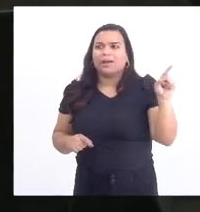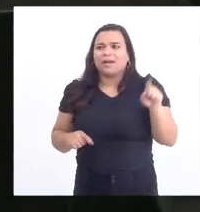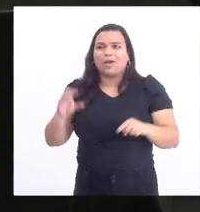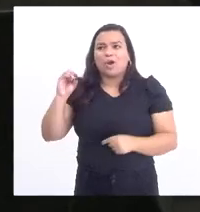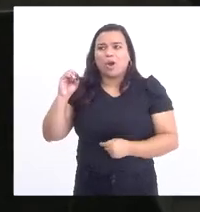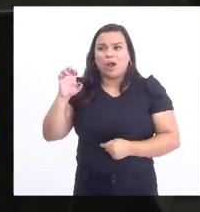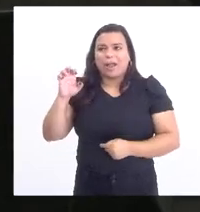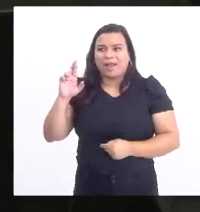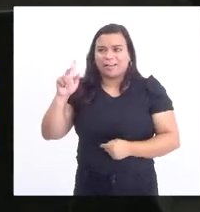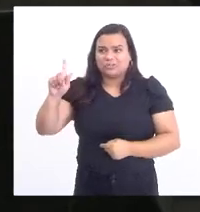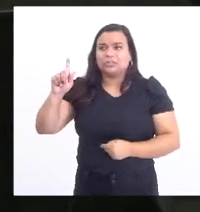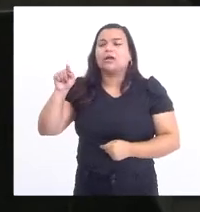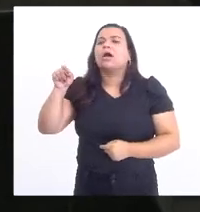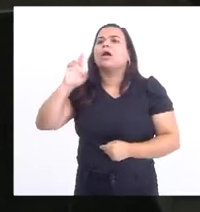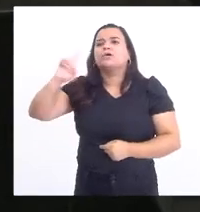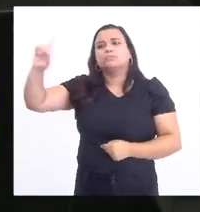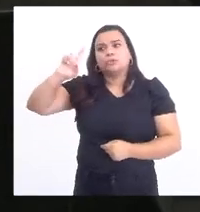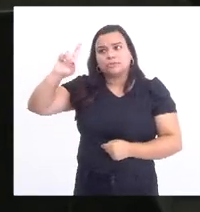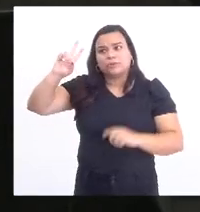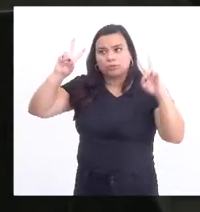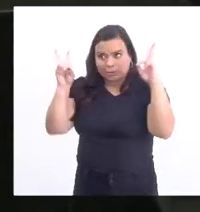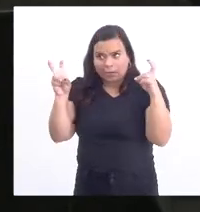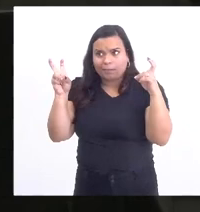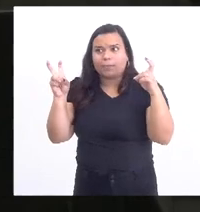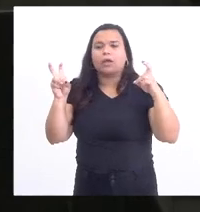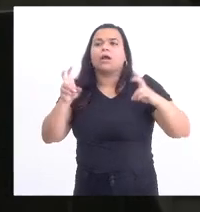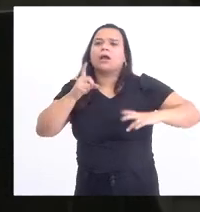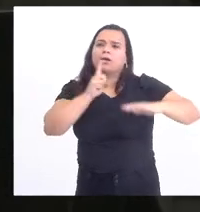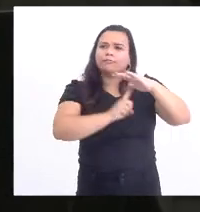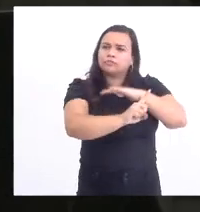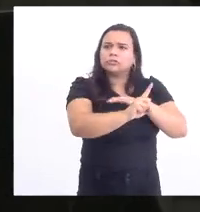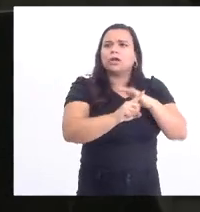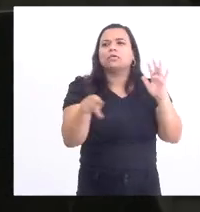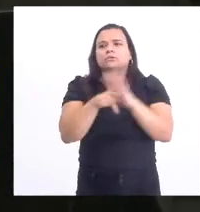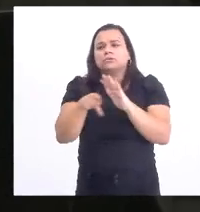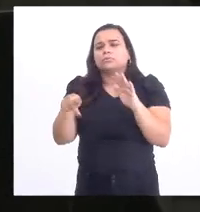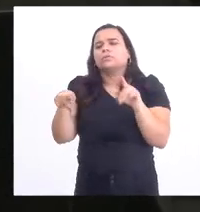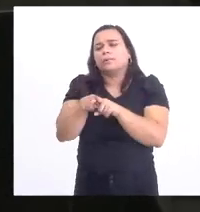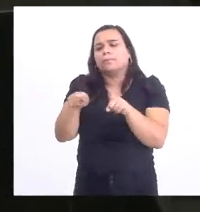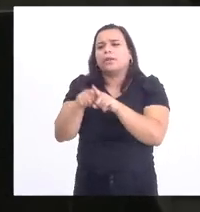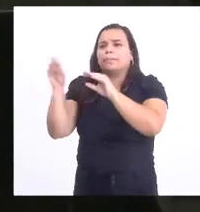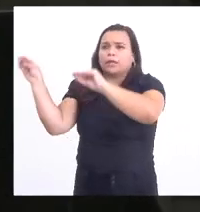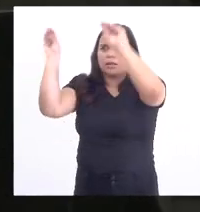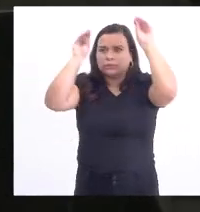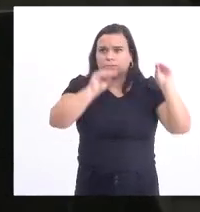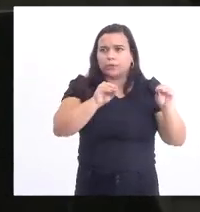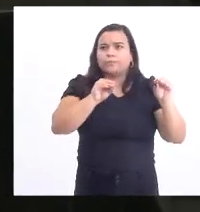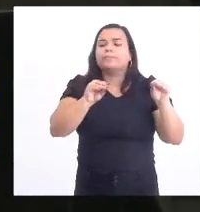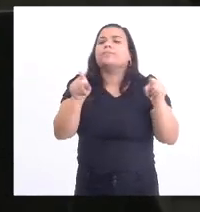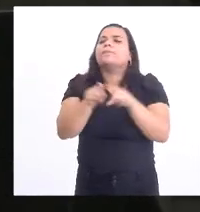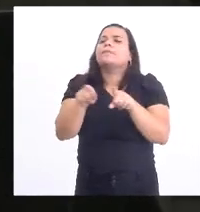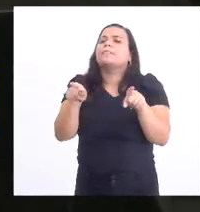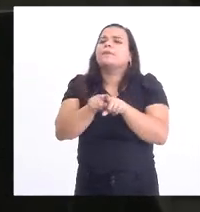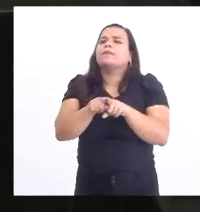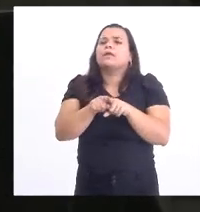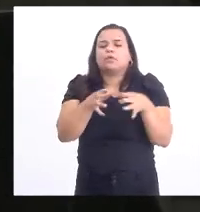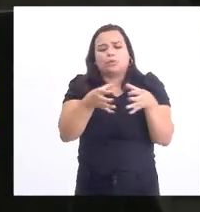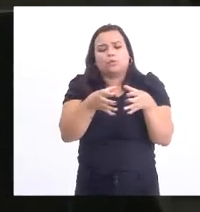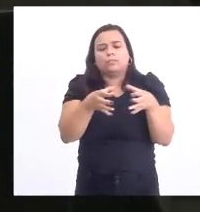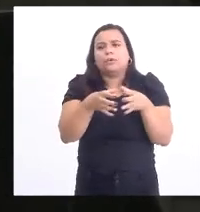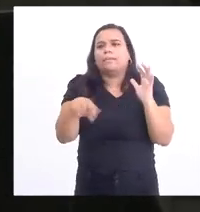do refúgio e da imigração, bem como o Alto Comissariado para Refugiados da